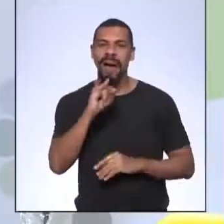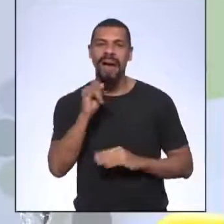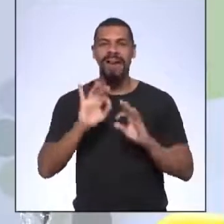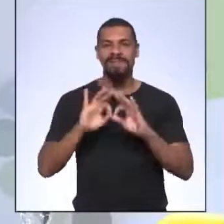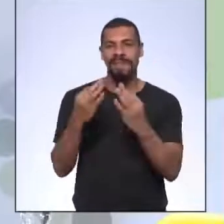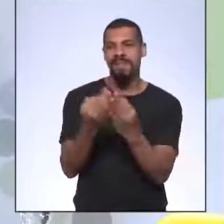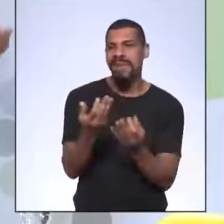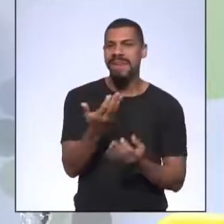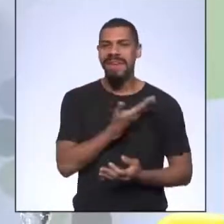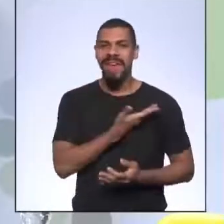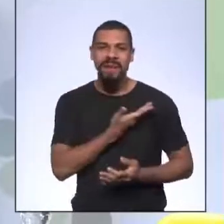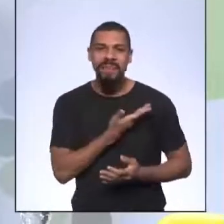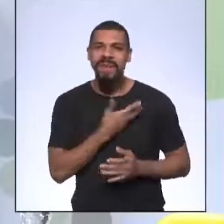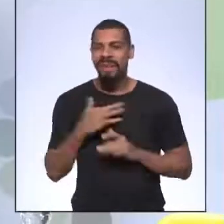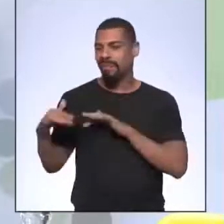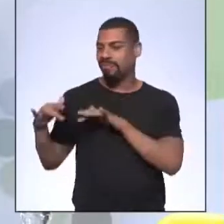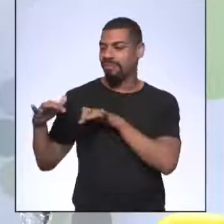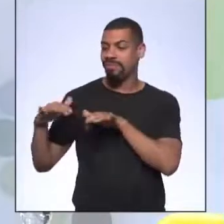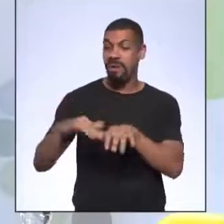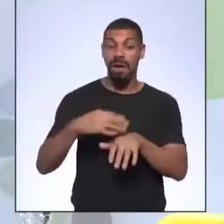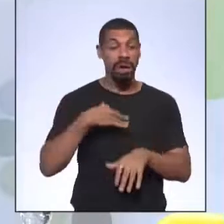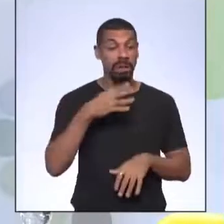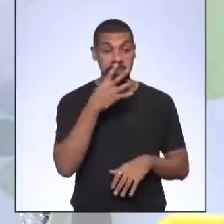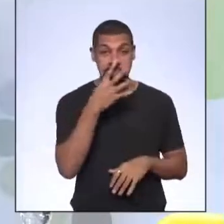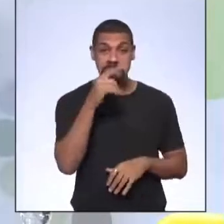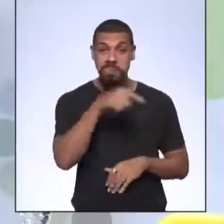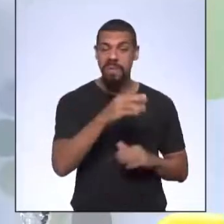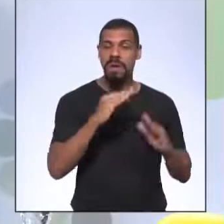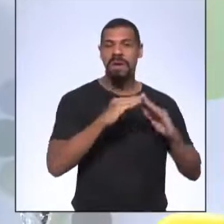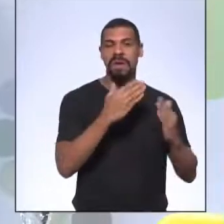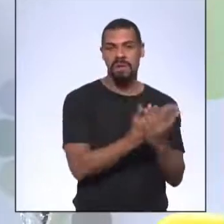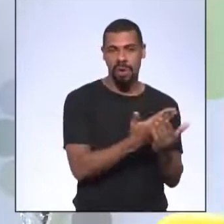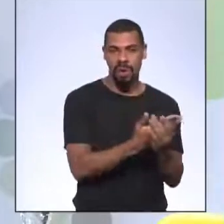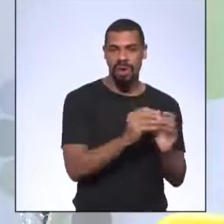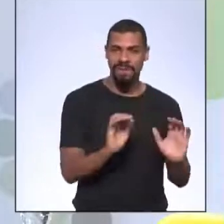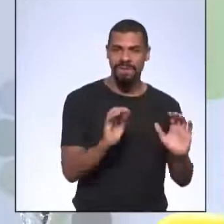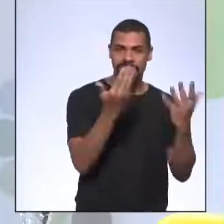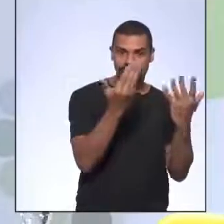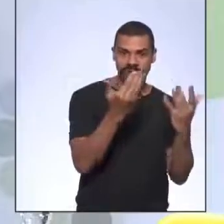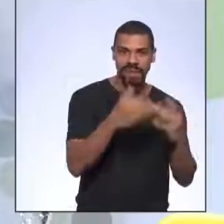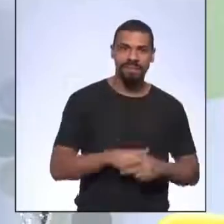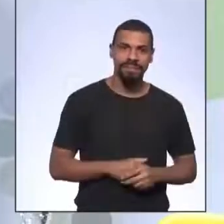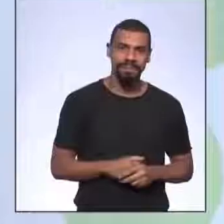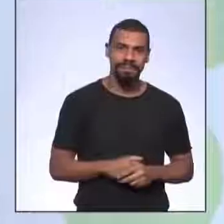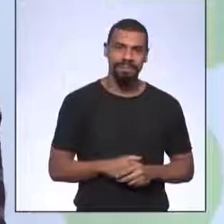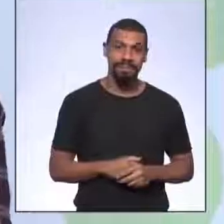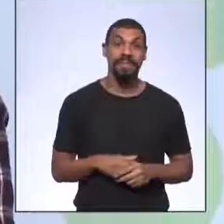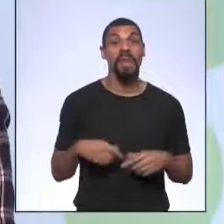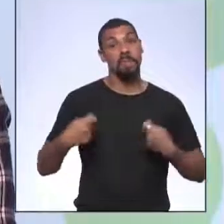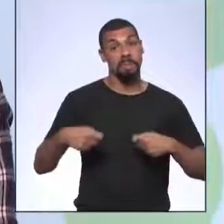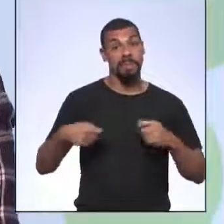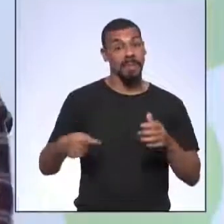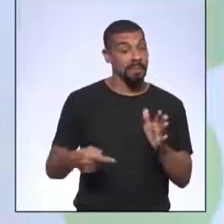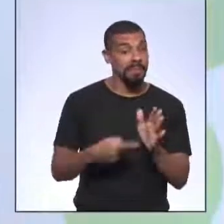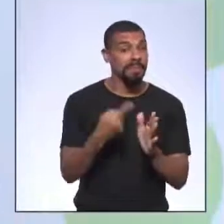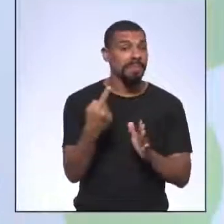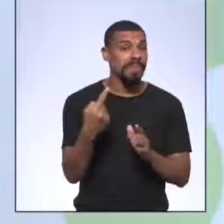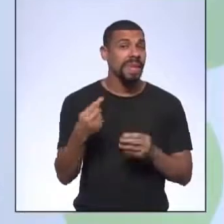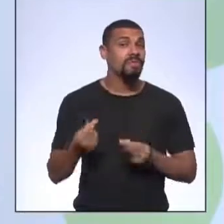familiares né inclusive os vizinhos pessoa que mora nem toda tá então aqui a gente tem que alocar recursos físicos